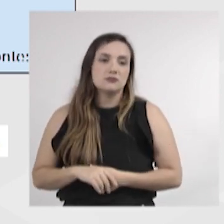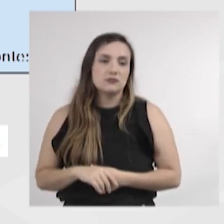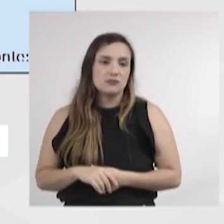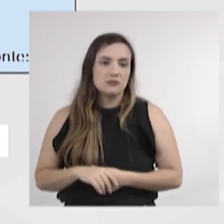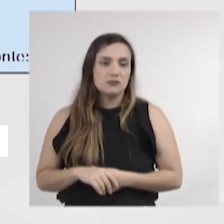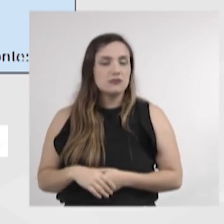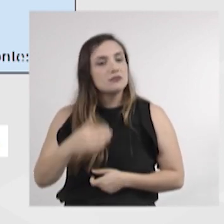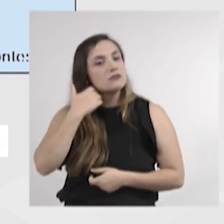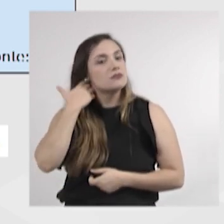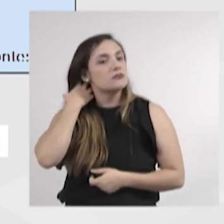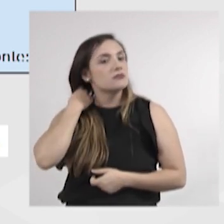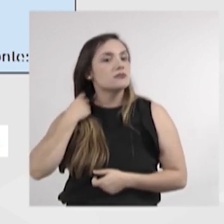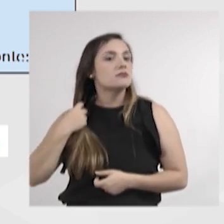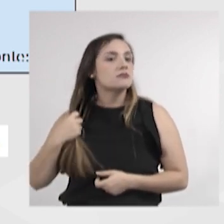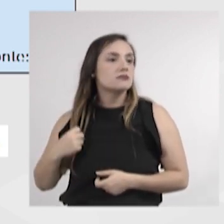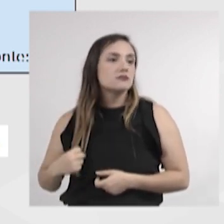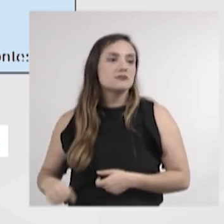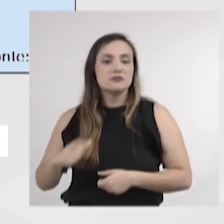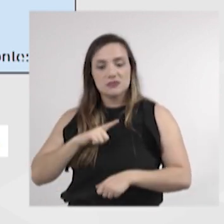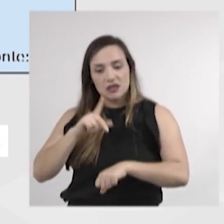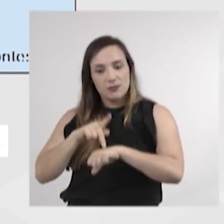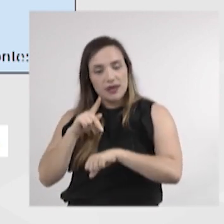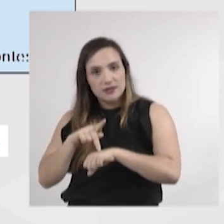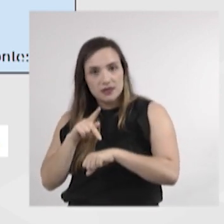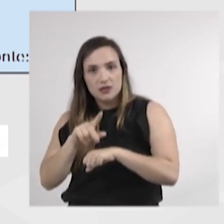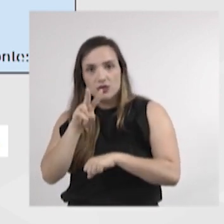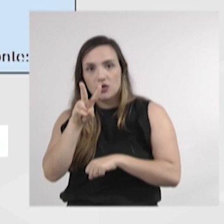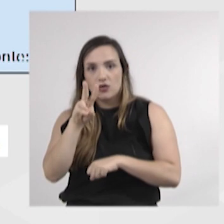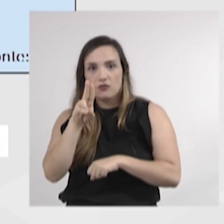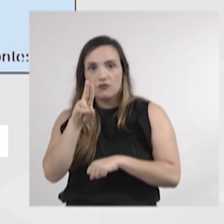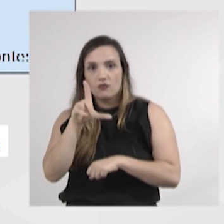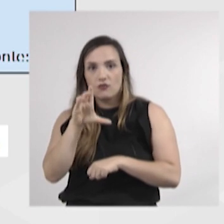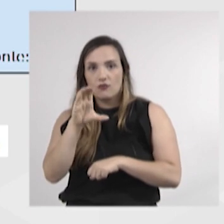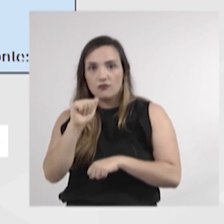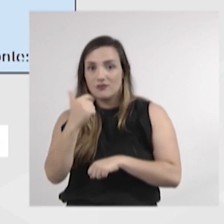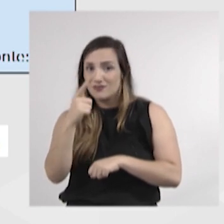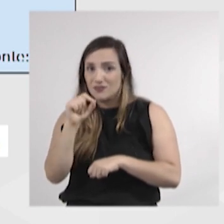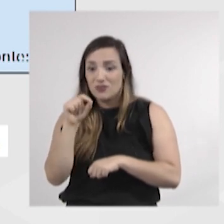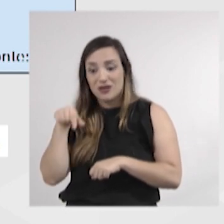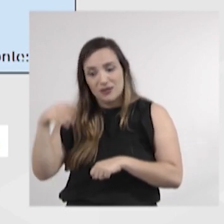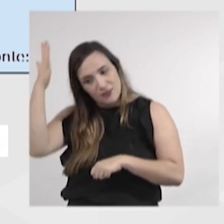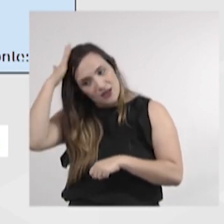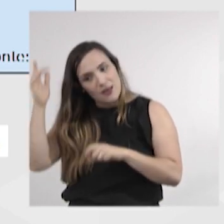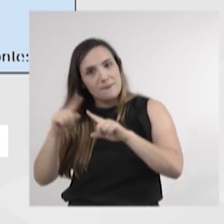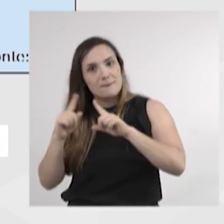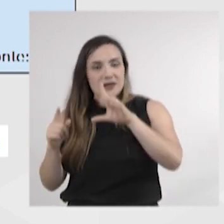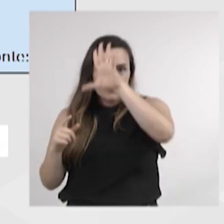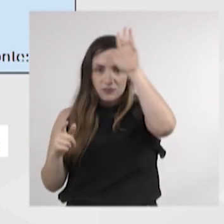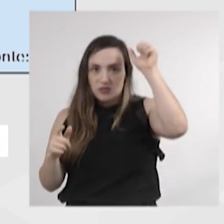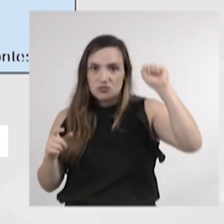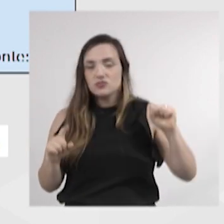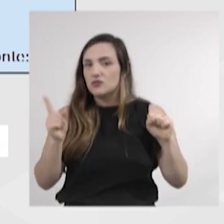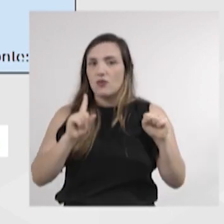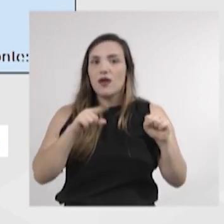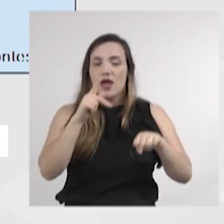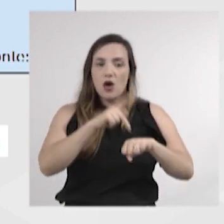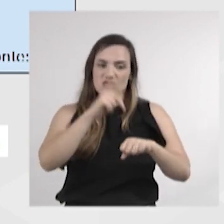encontra esse tipo de rocha. Já lá aqui no lado do Mato Grosso do Sul, ó, são